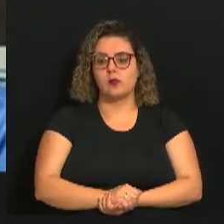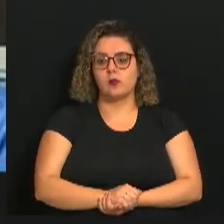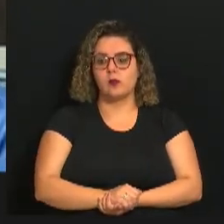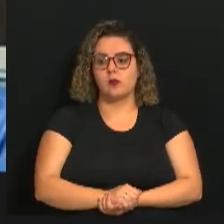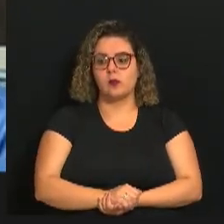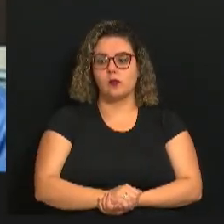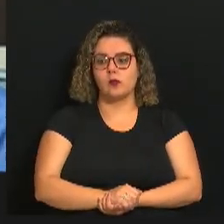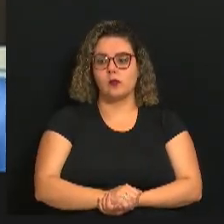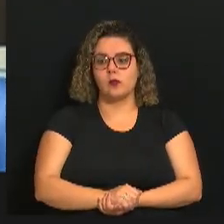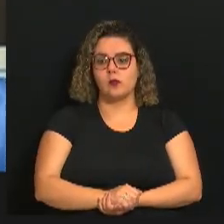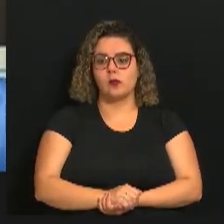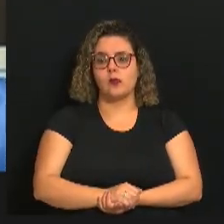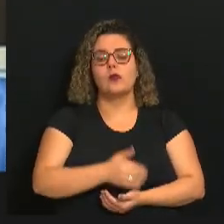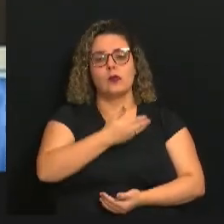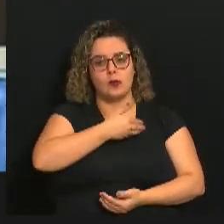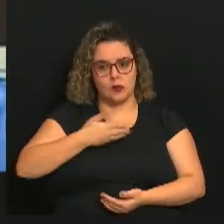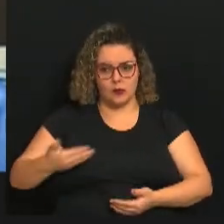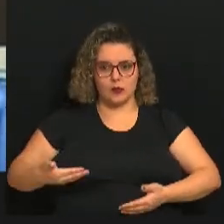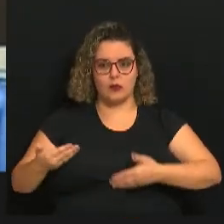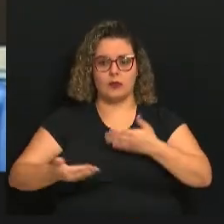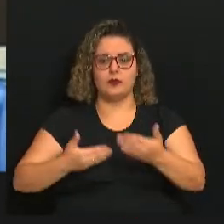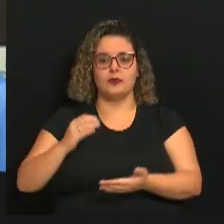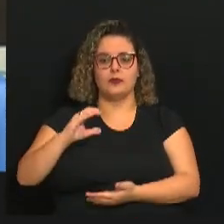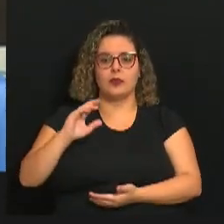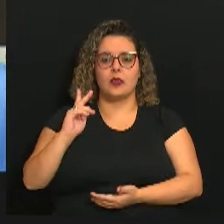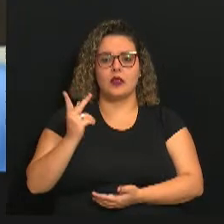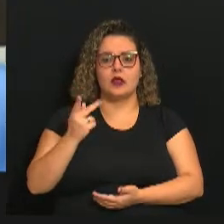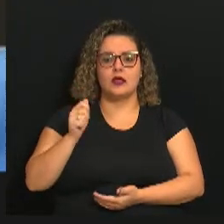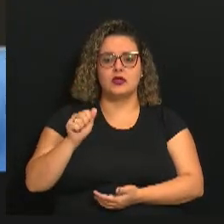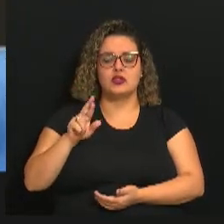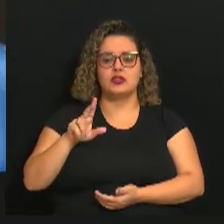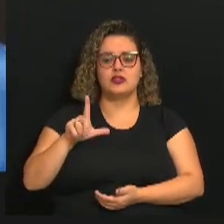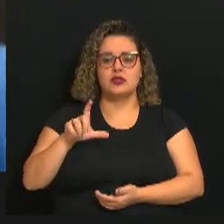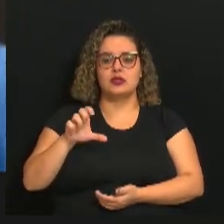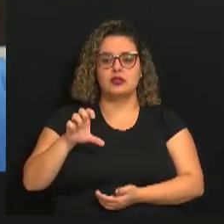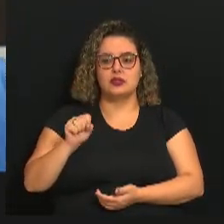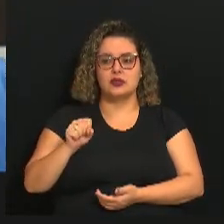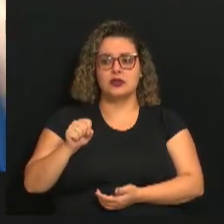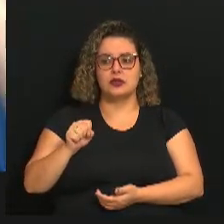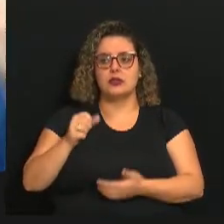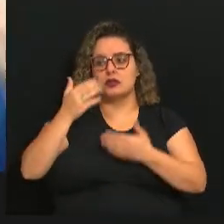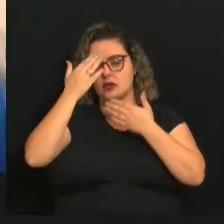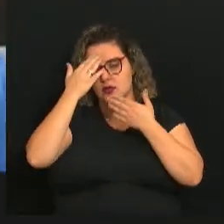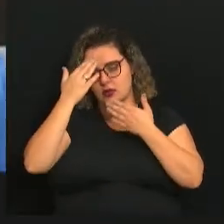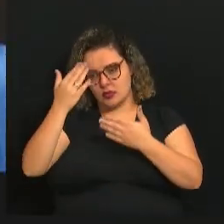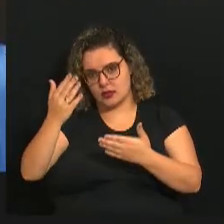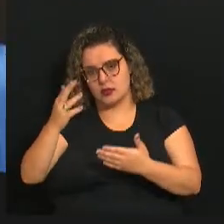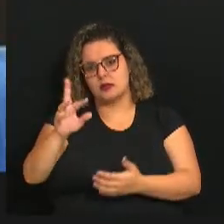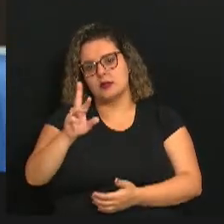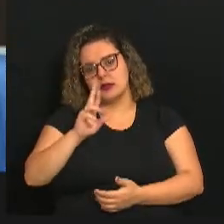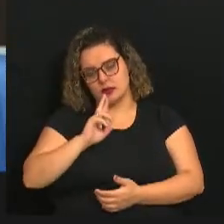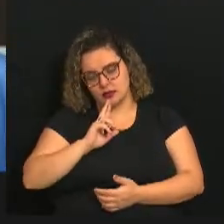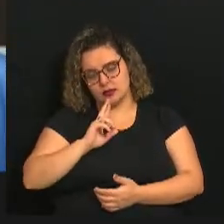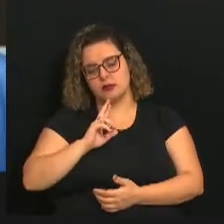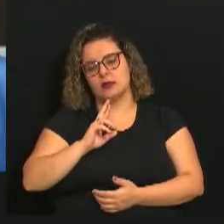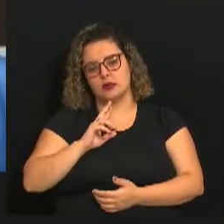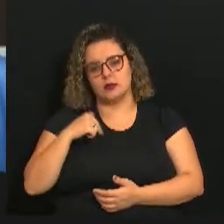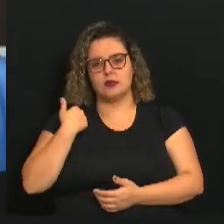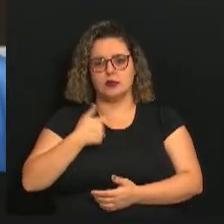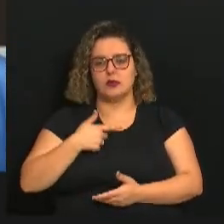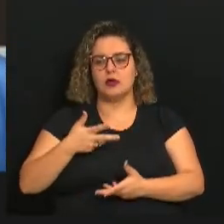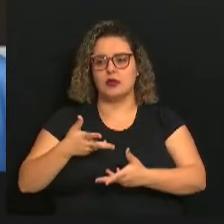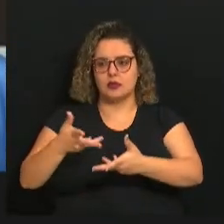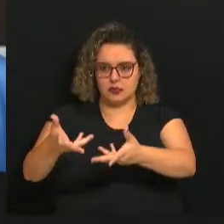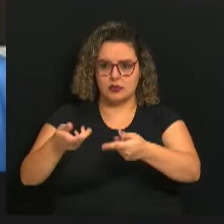para o servidor Charles Durais Leite, agradeço a resposta ao convite e passo